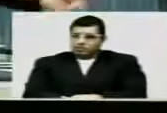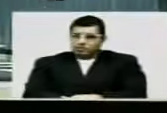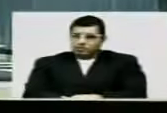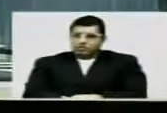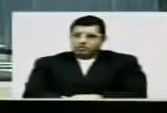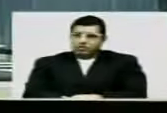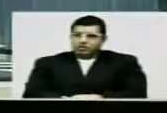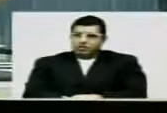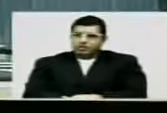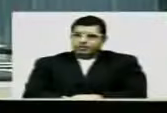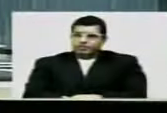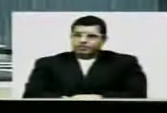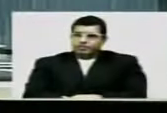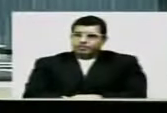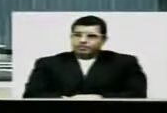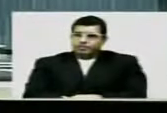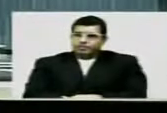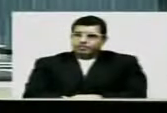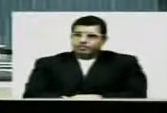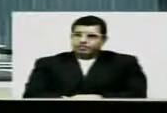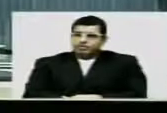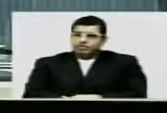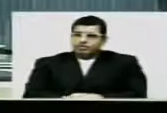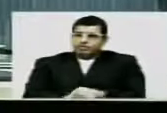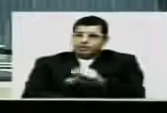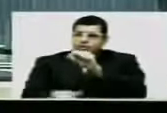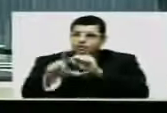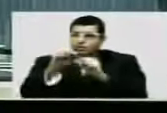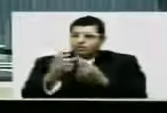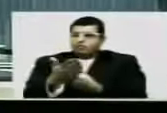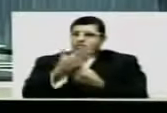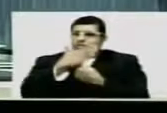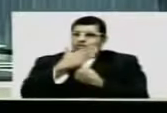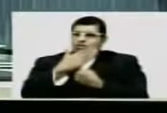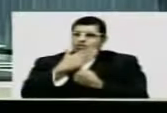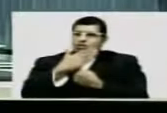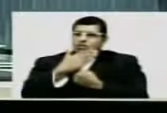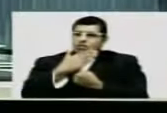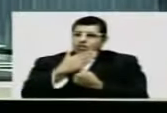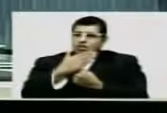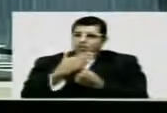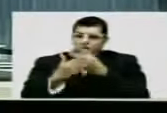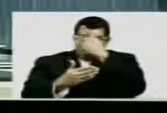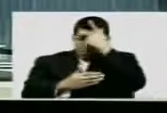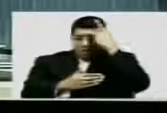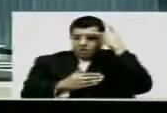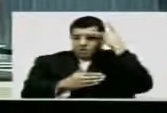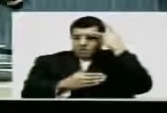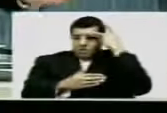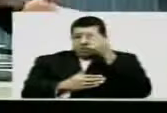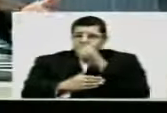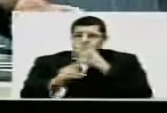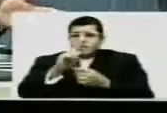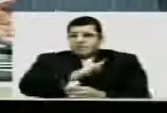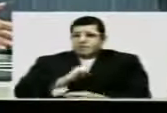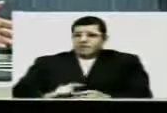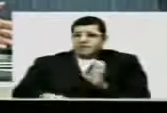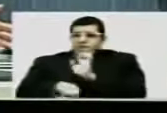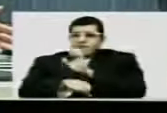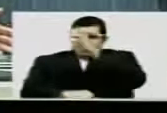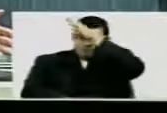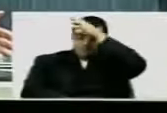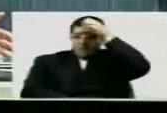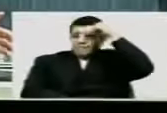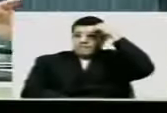povo, não titubearam. Optaram por defender os interesses do seu povo. E o governador do estado